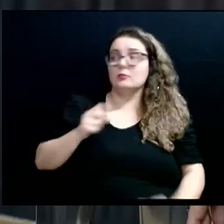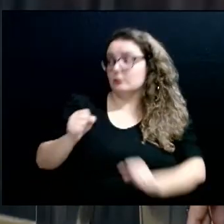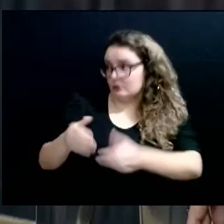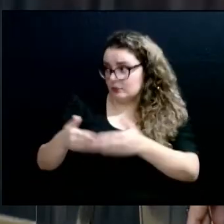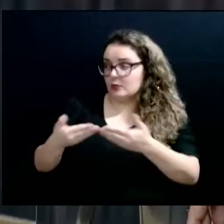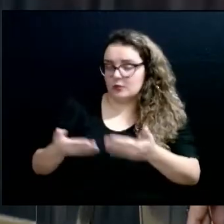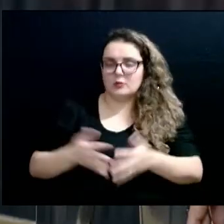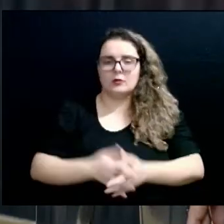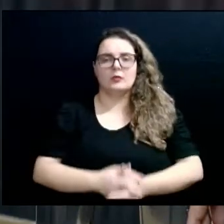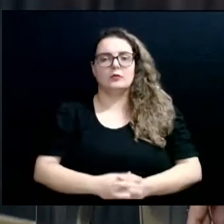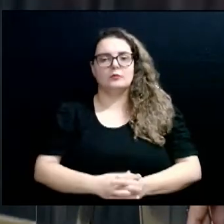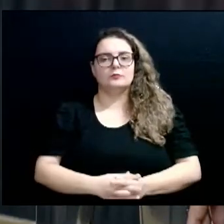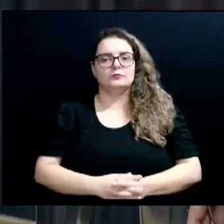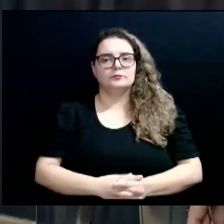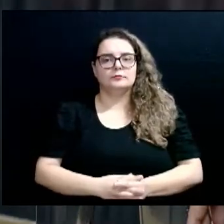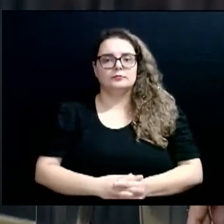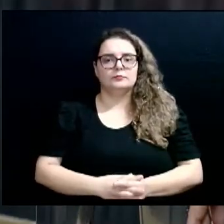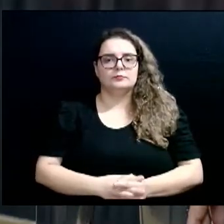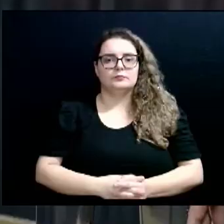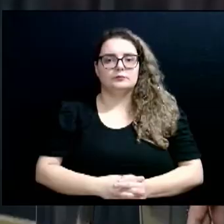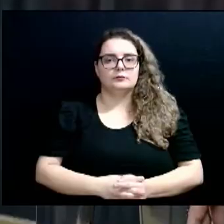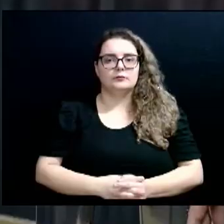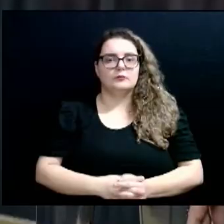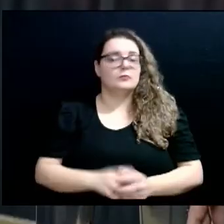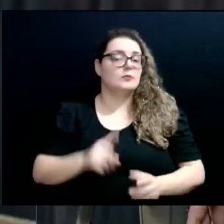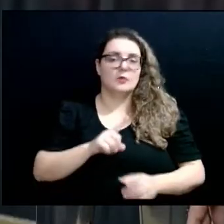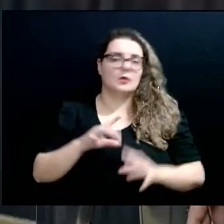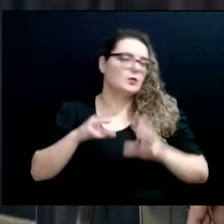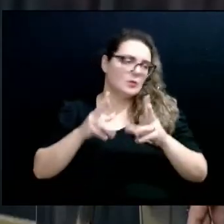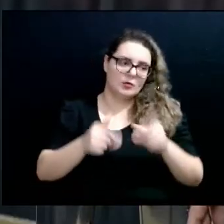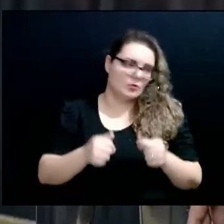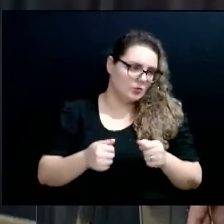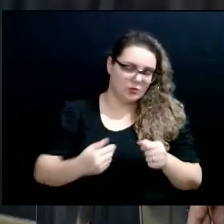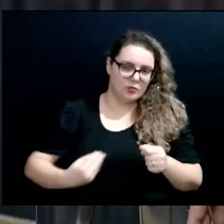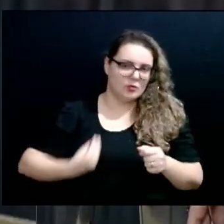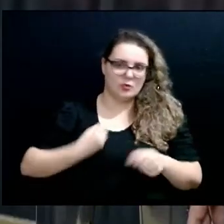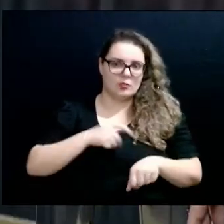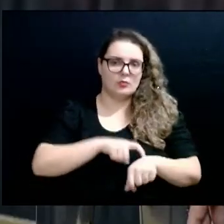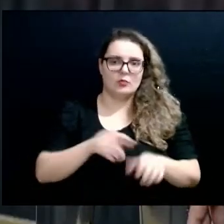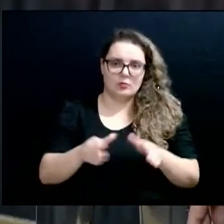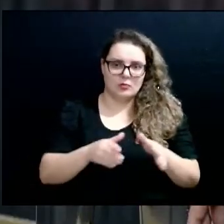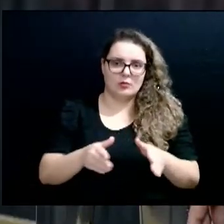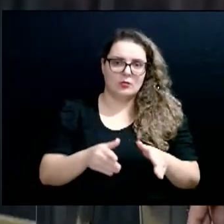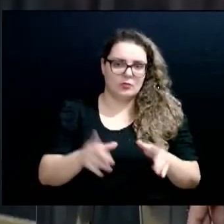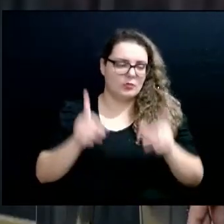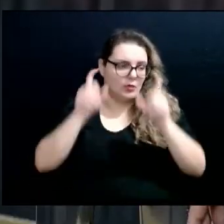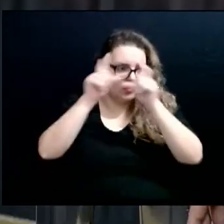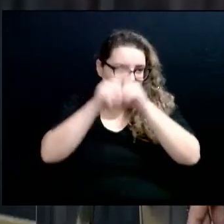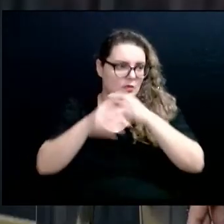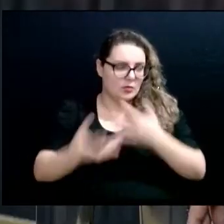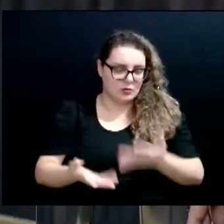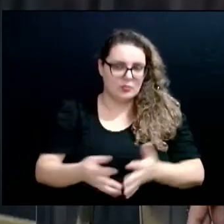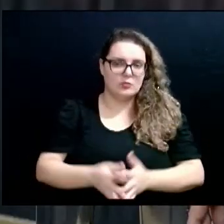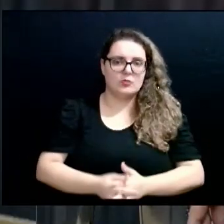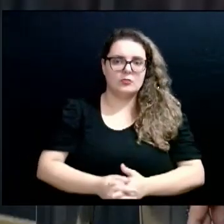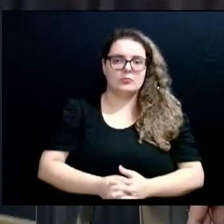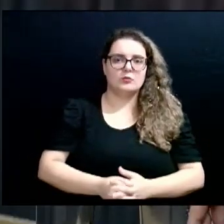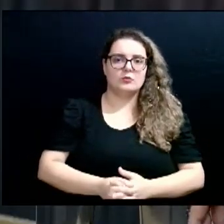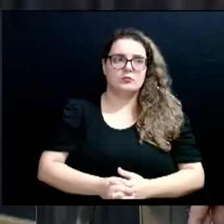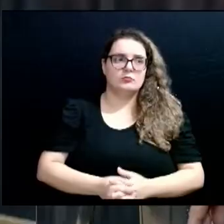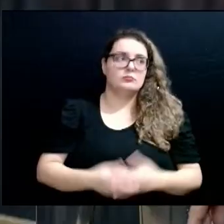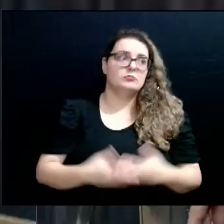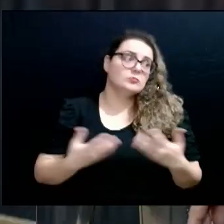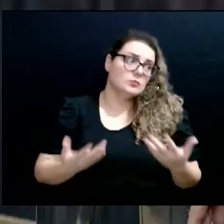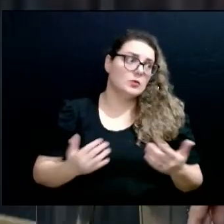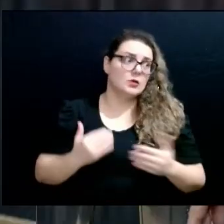assim, nem todo mundo que vai passar por uma situação difícil, né, vai necessariamente